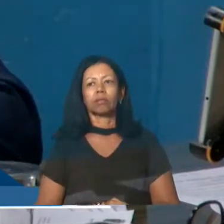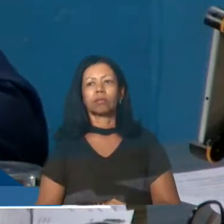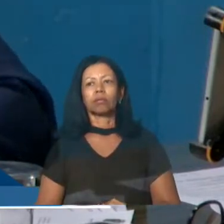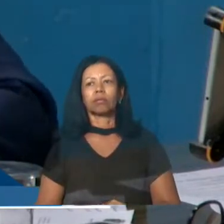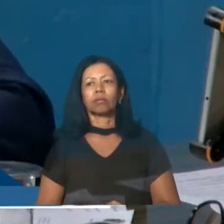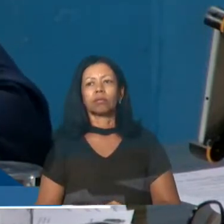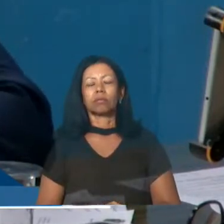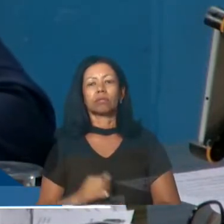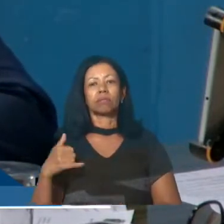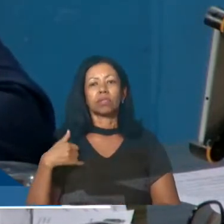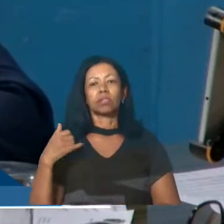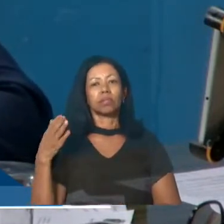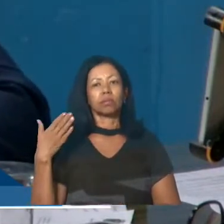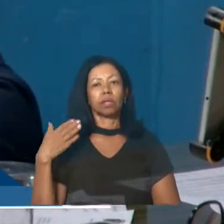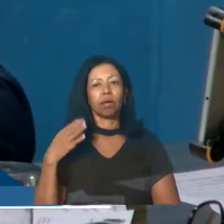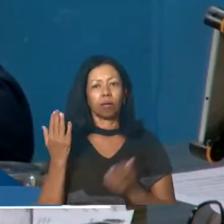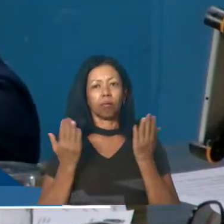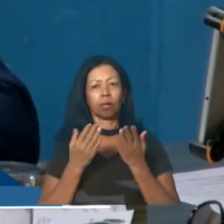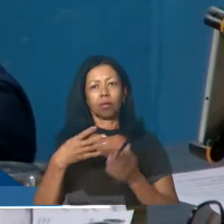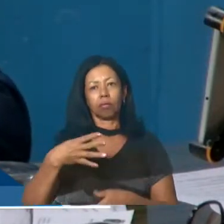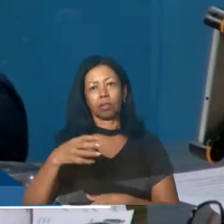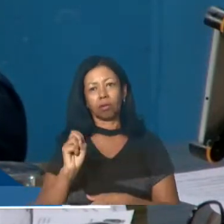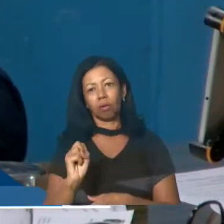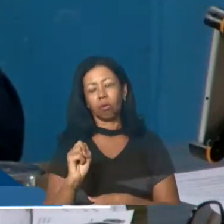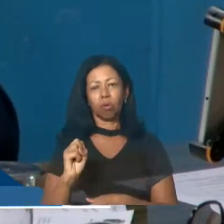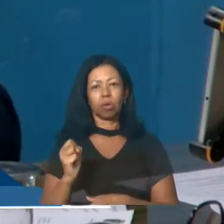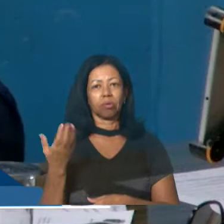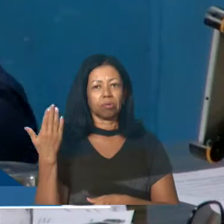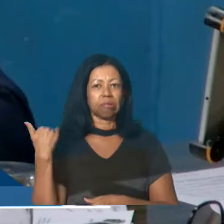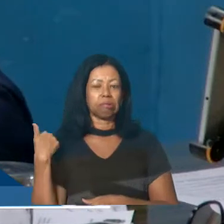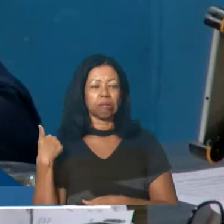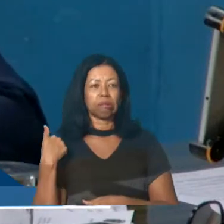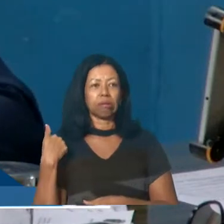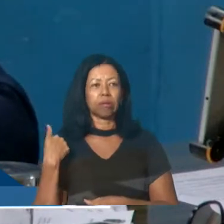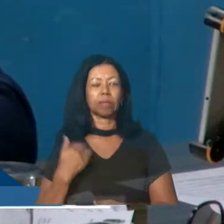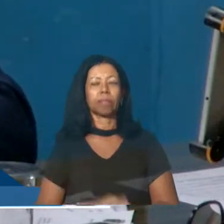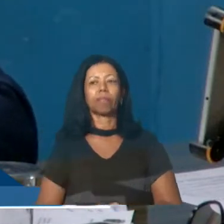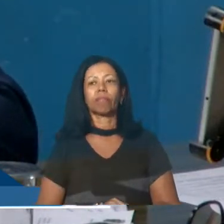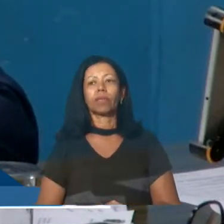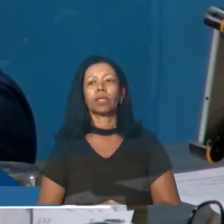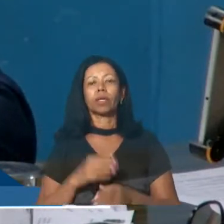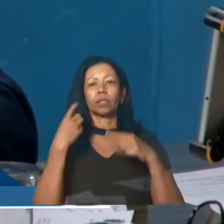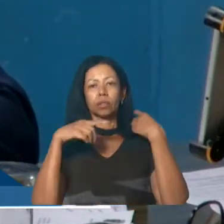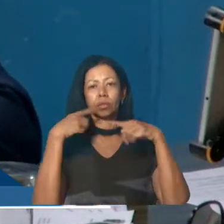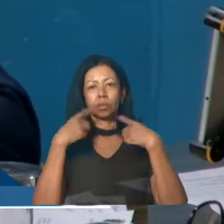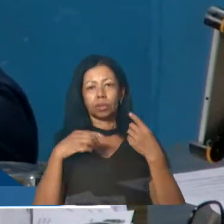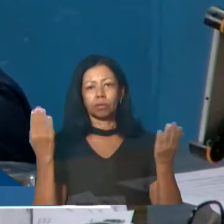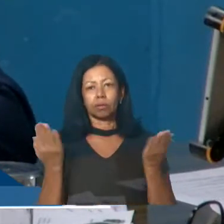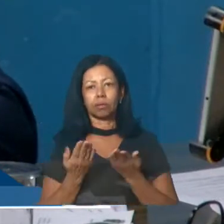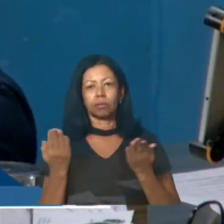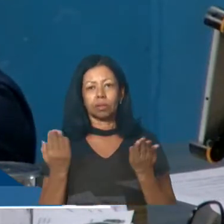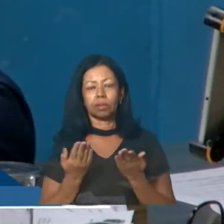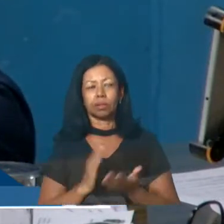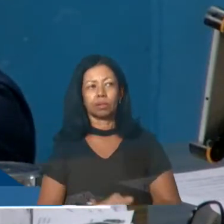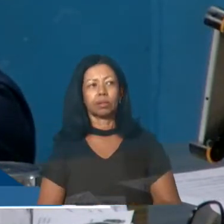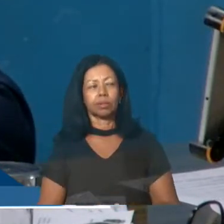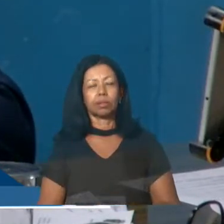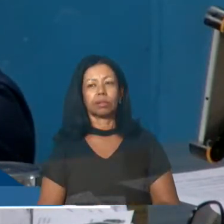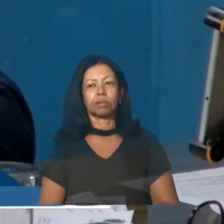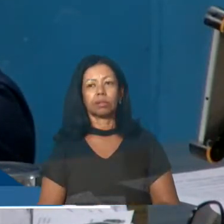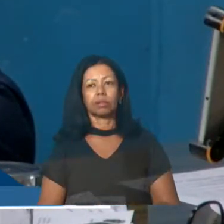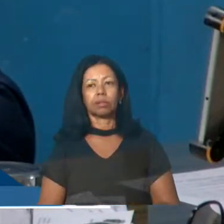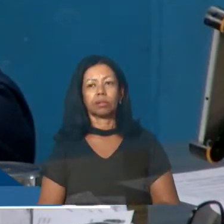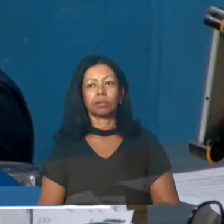tinha menor de idade, faz tempo que eu ando por ali. E olha a discussão ainda nos dias de hoje. Uma